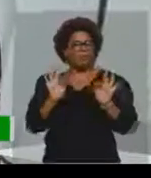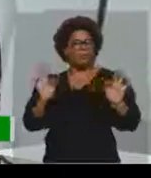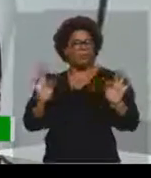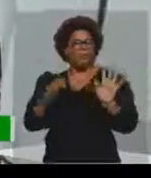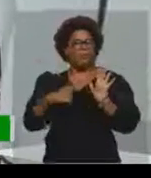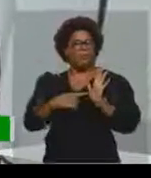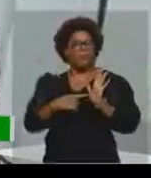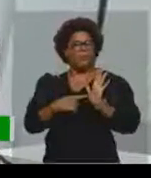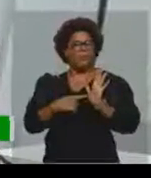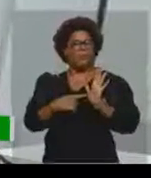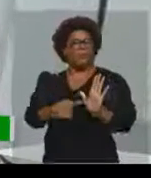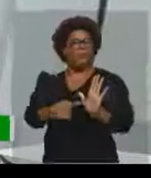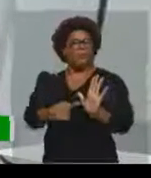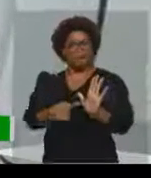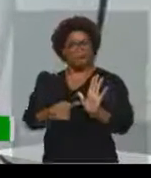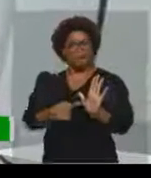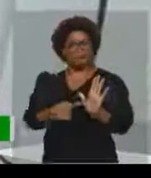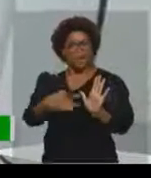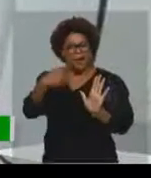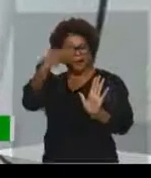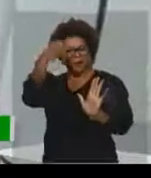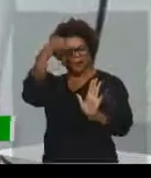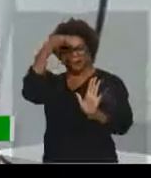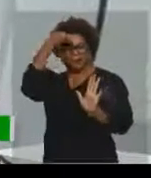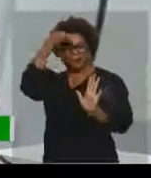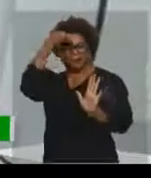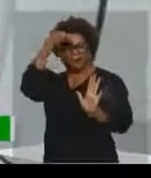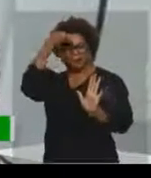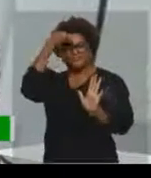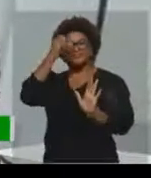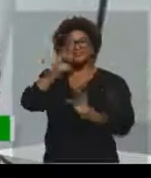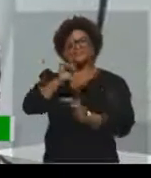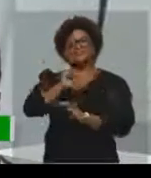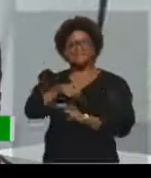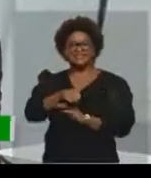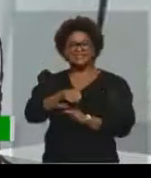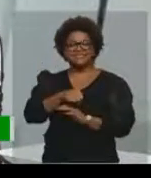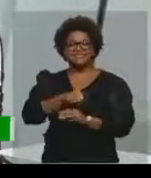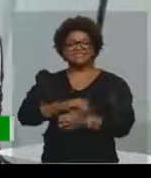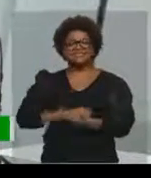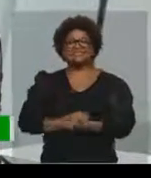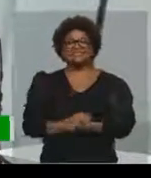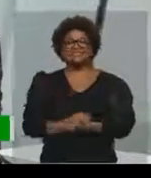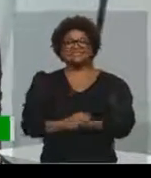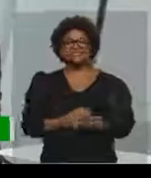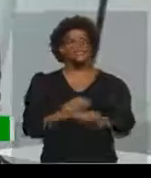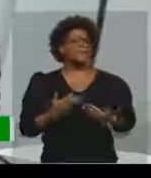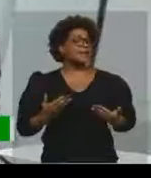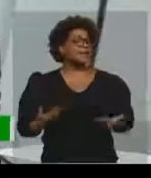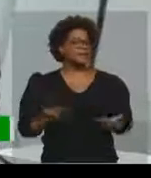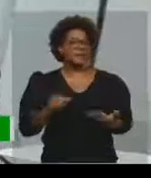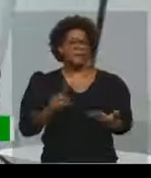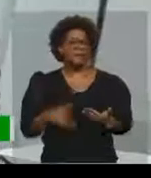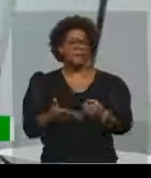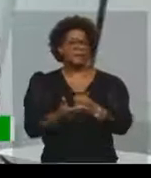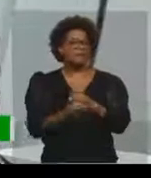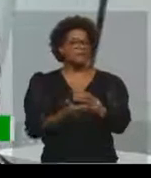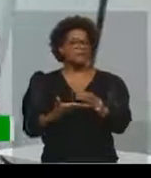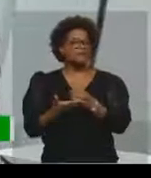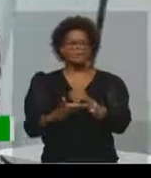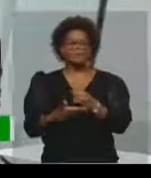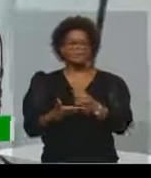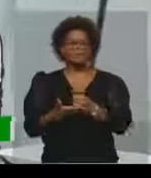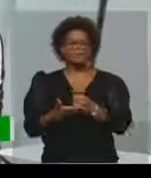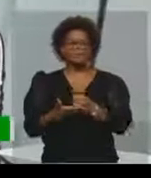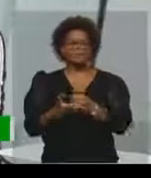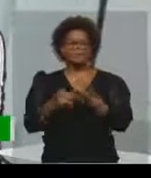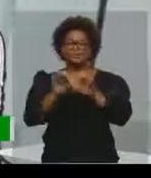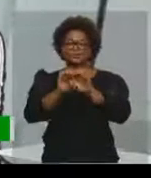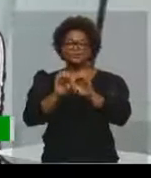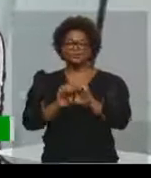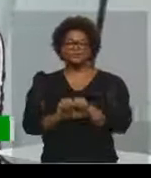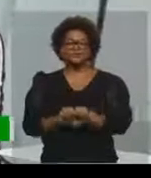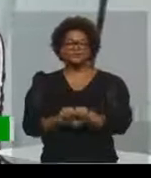na nossa cabeça, né? Então, ali o slogan. Então, basicamente, essa é a